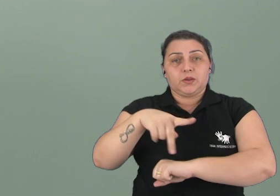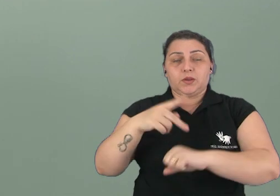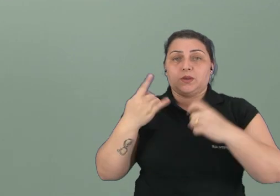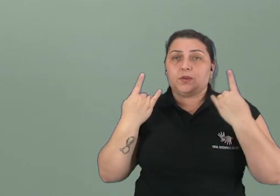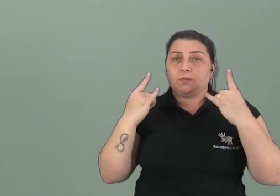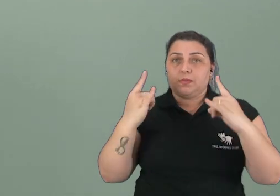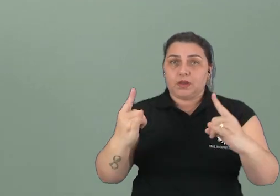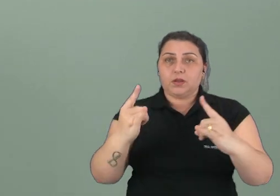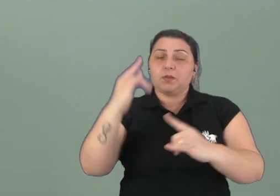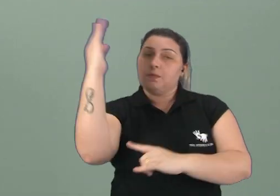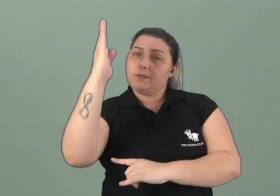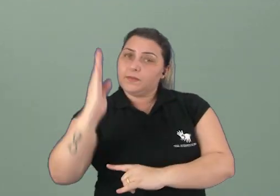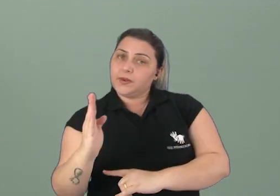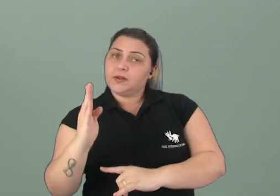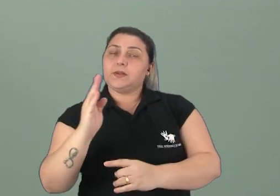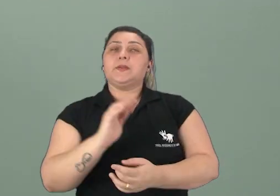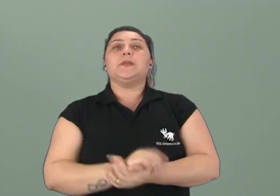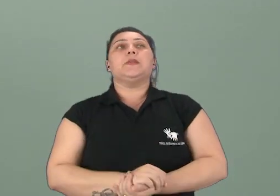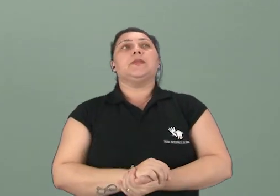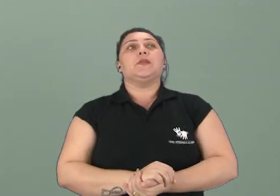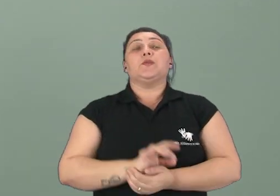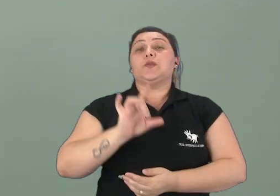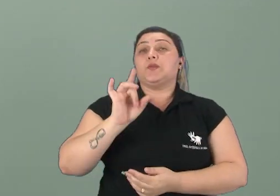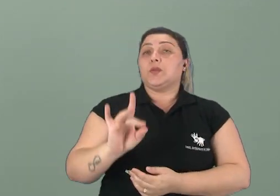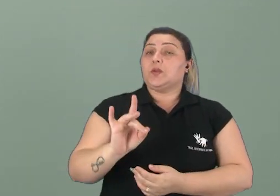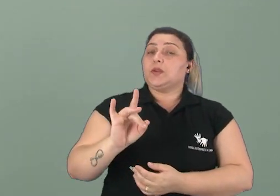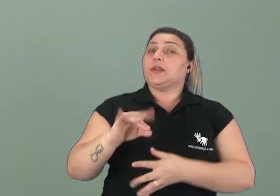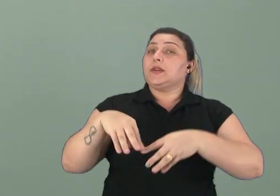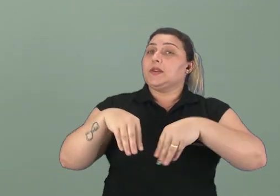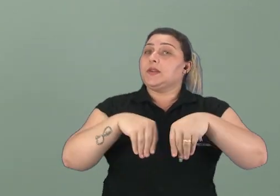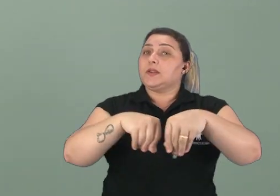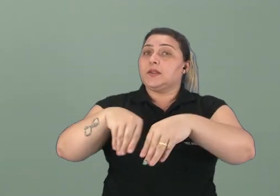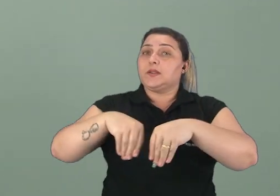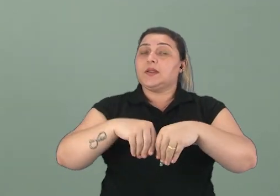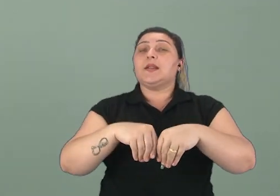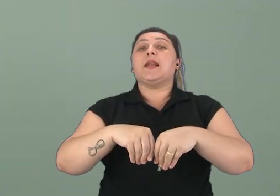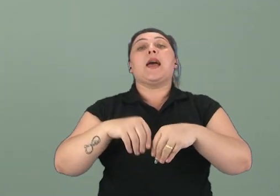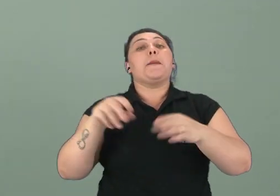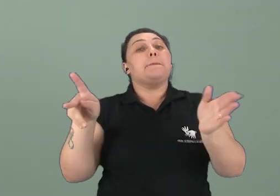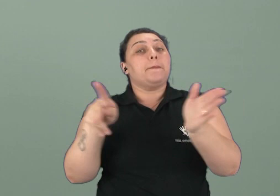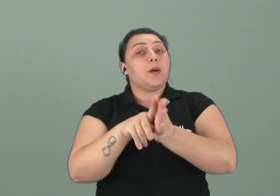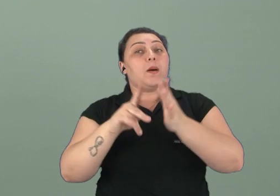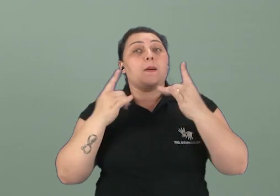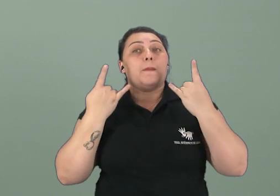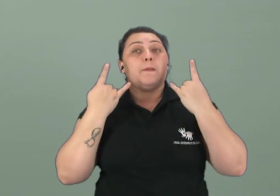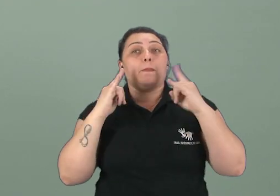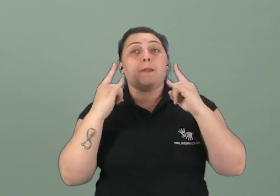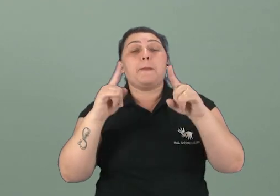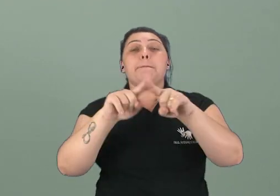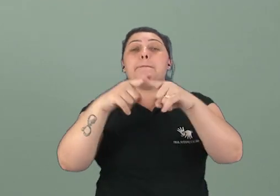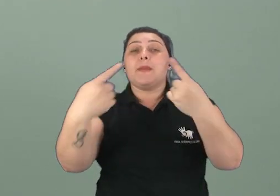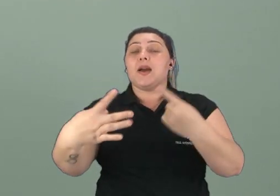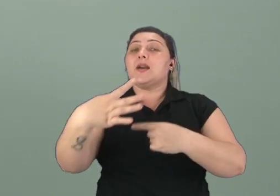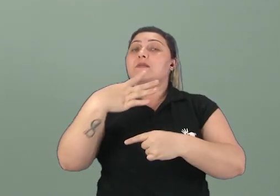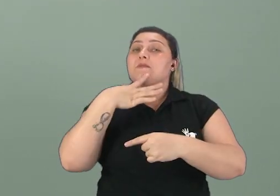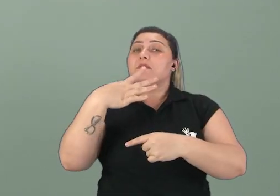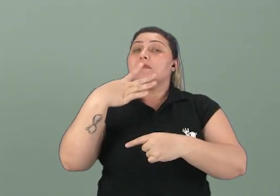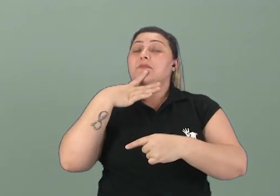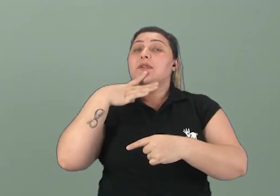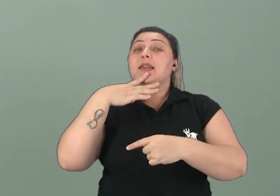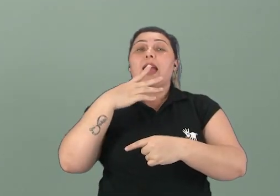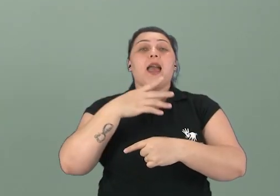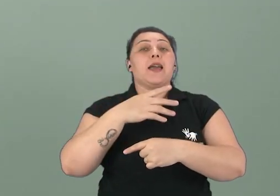da Bolívia e o Brasil. Só que essas terras eram bolivianas, mas elas eram conhecidas como terras